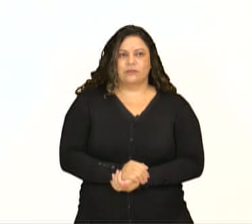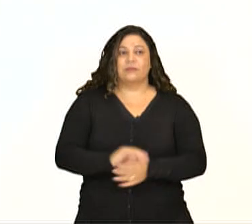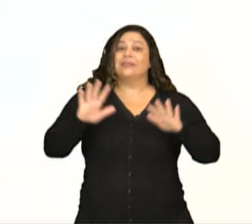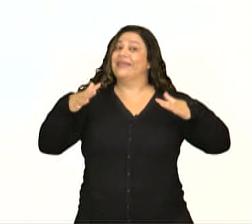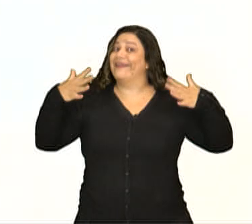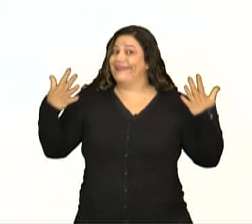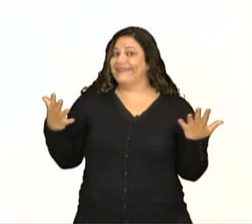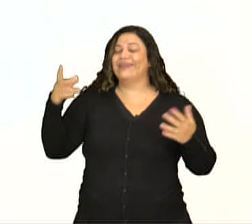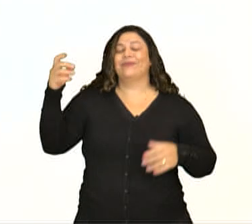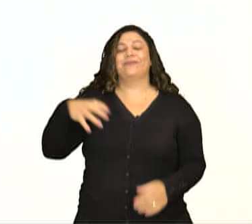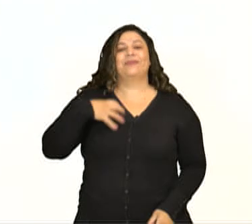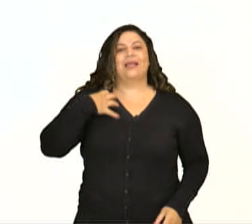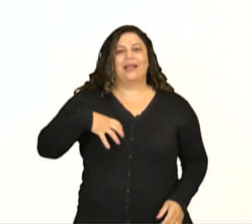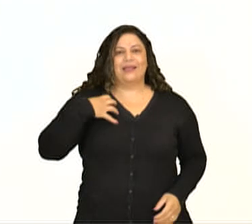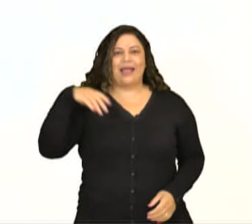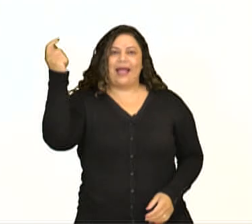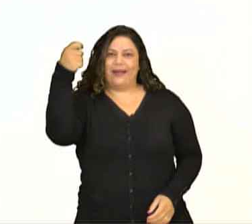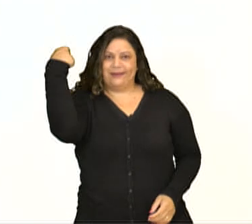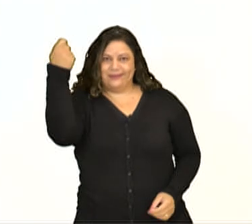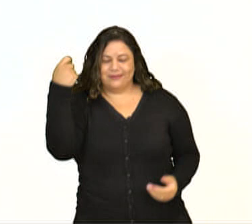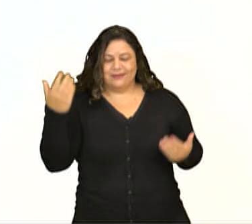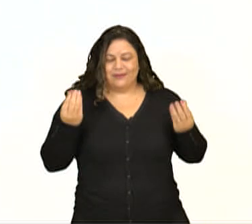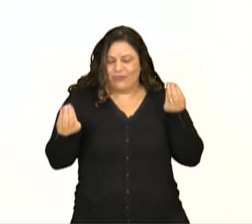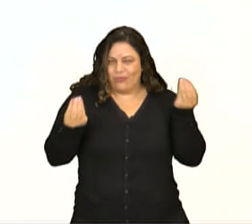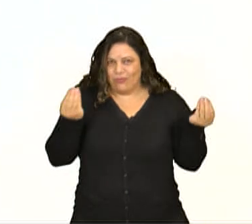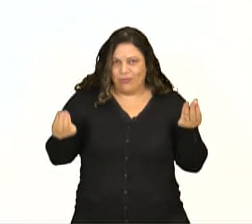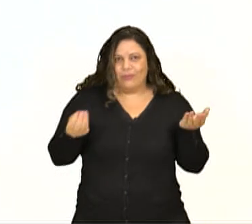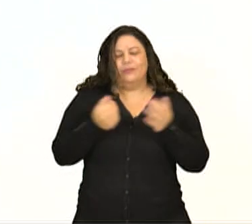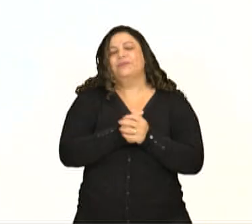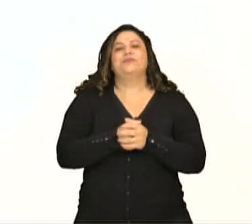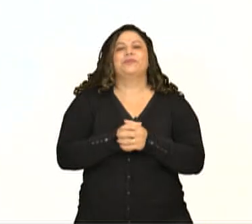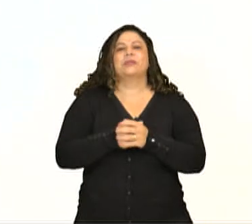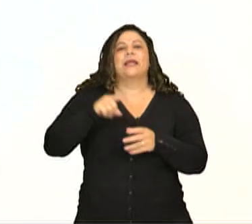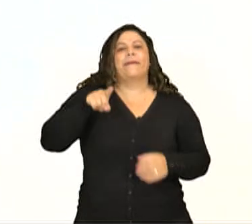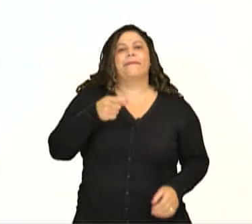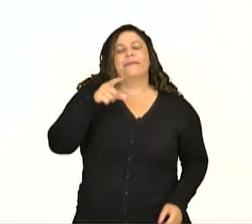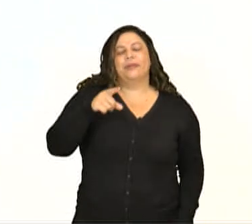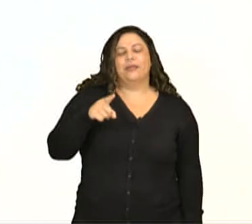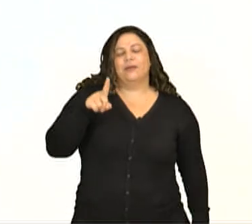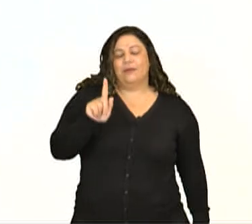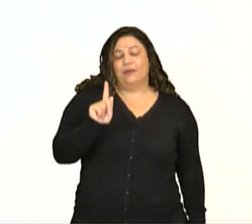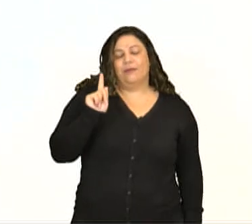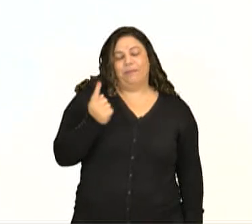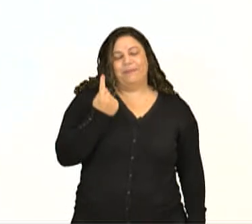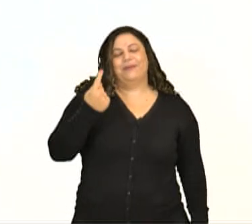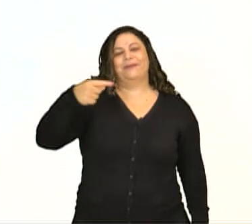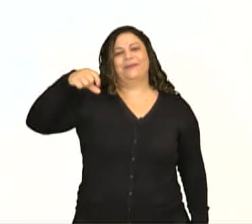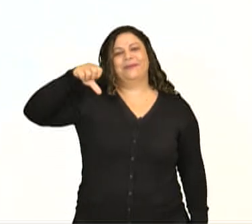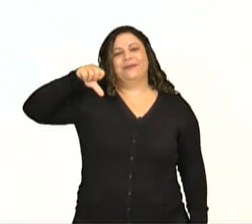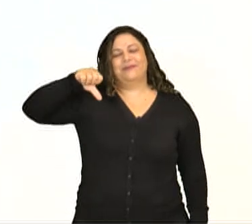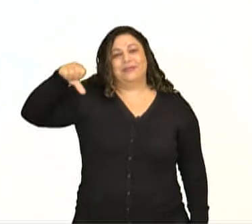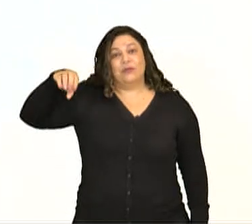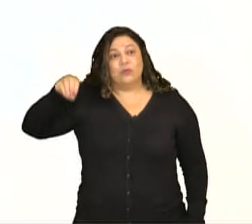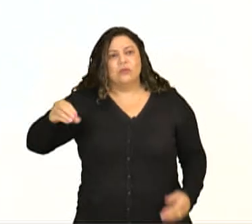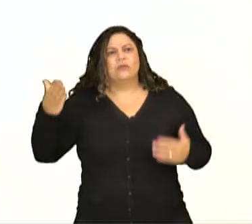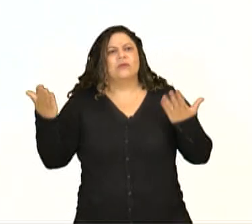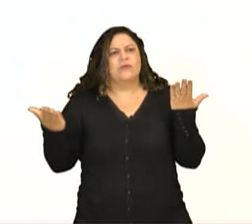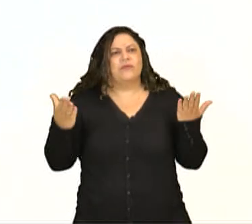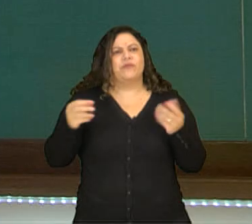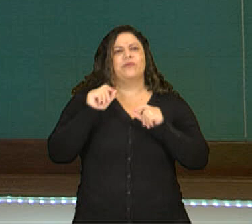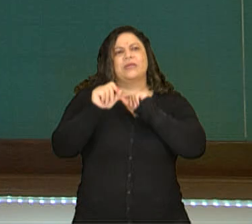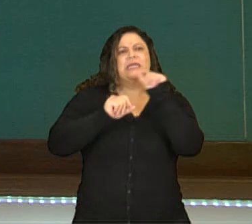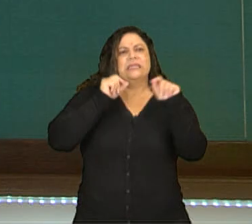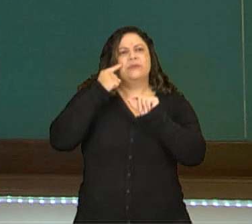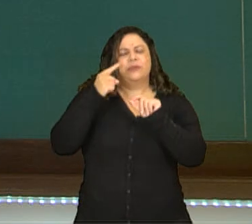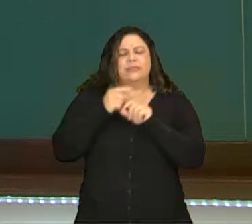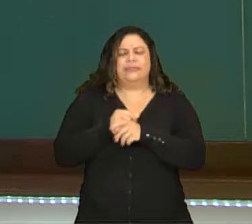Então, e na Argentina? Ela chegou na Argentina na década de 90 e ela era chamada de cumbia villeira. Por que isso? Porque as vilas,